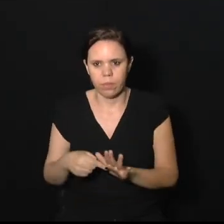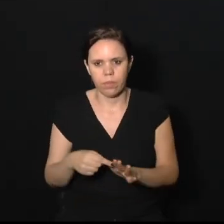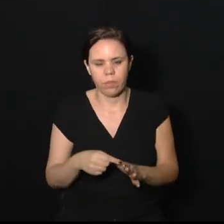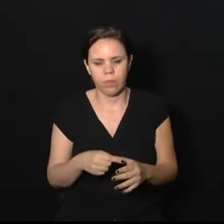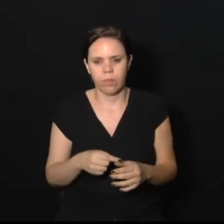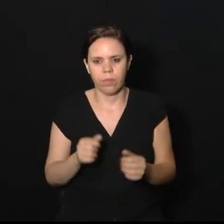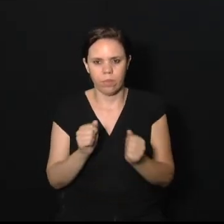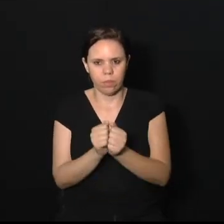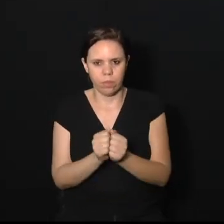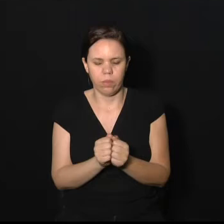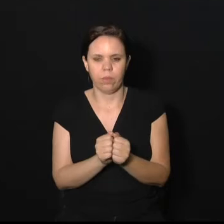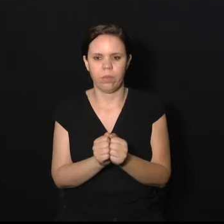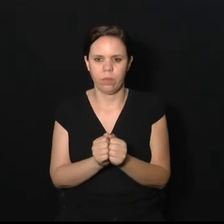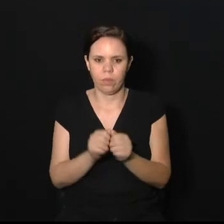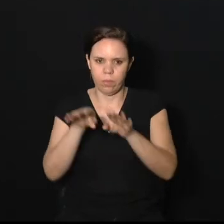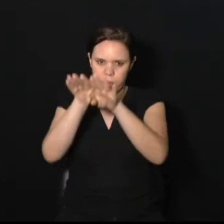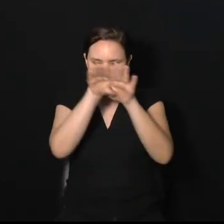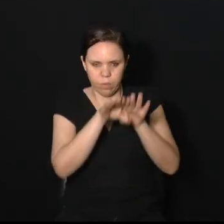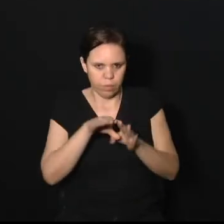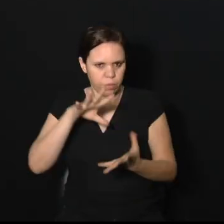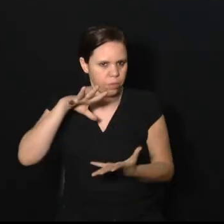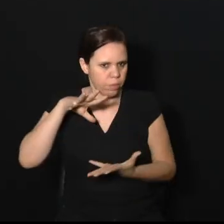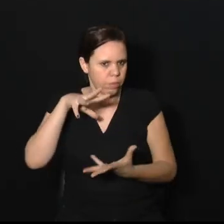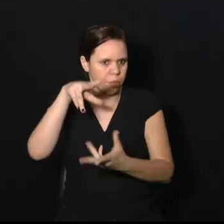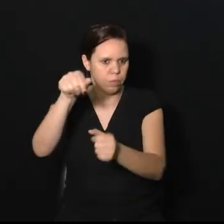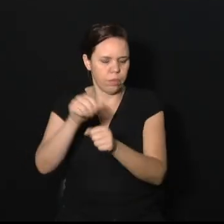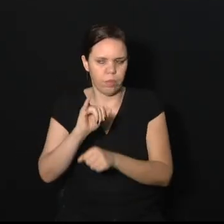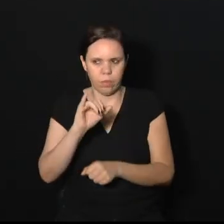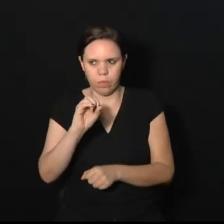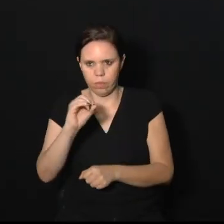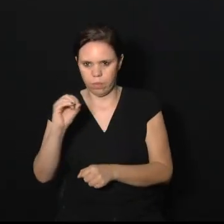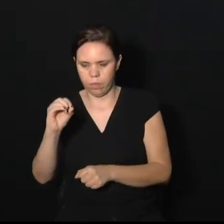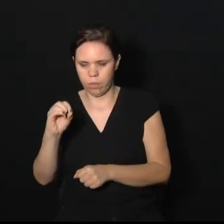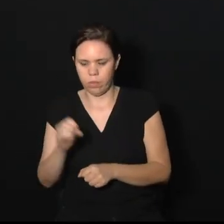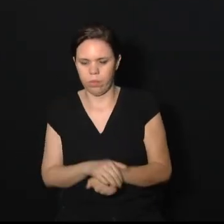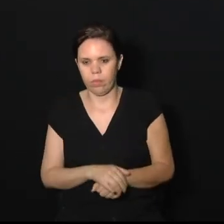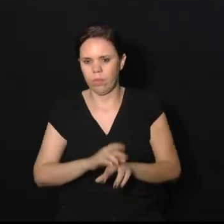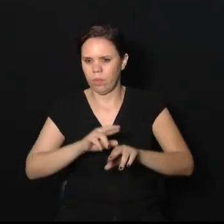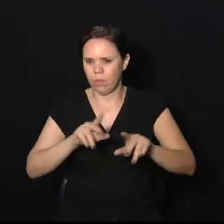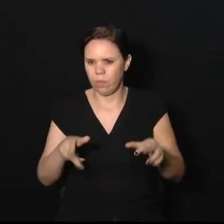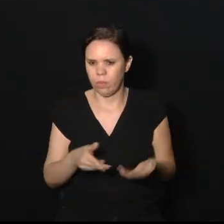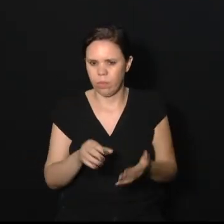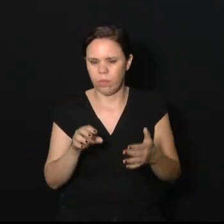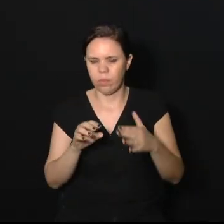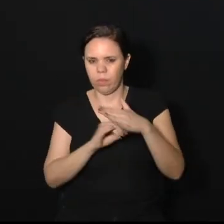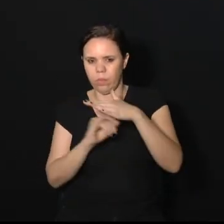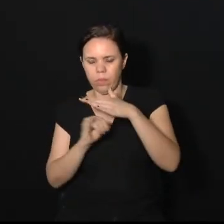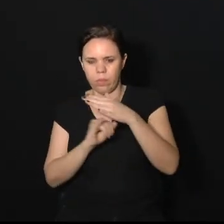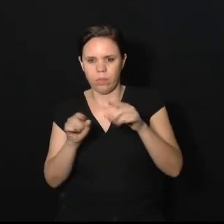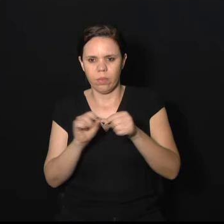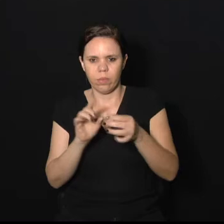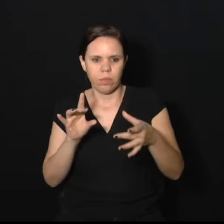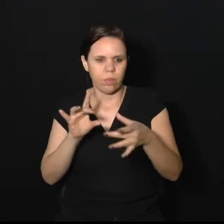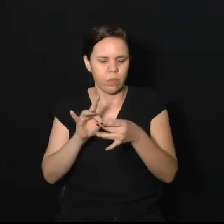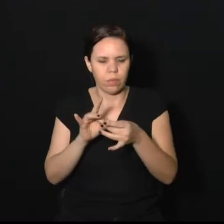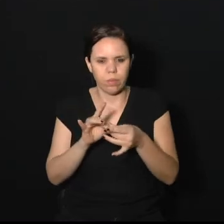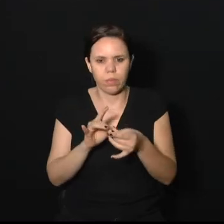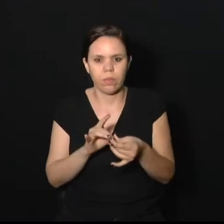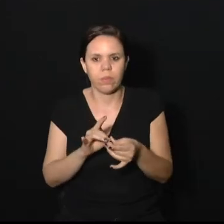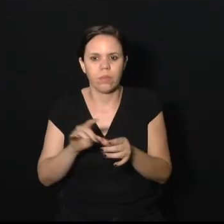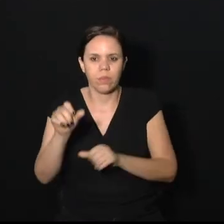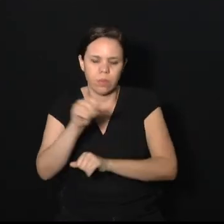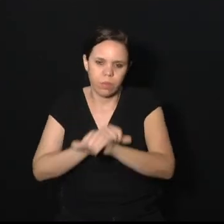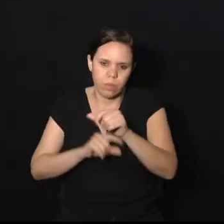alinhado, né, um padrão global, a gente alinhado com a ISO, com as ODS também. Quais são esses indicadores que impactam os objetivos, né,